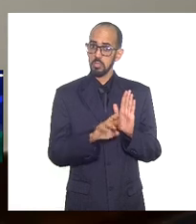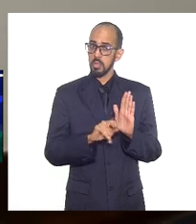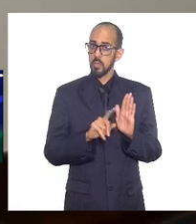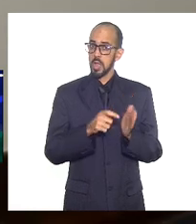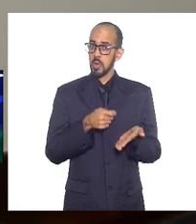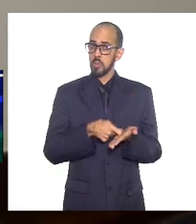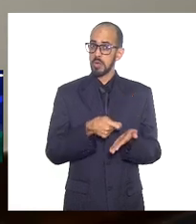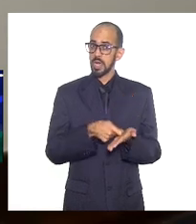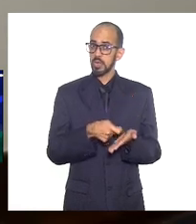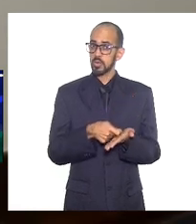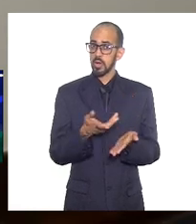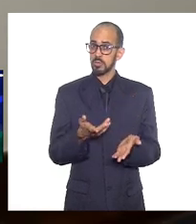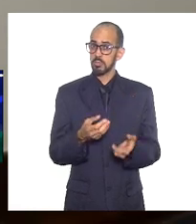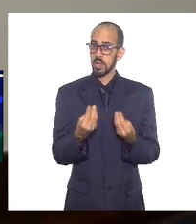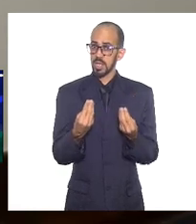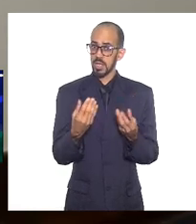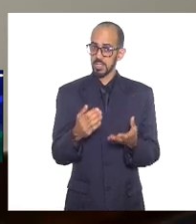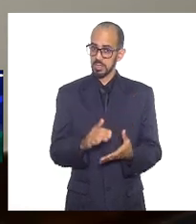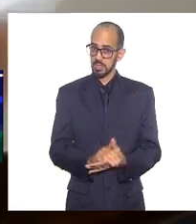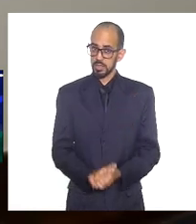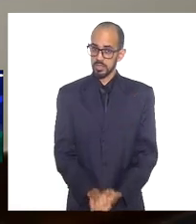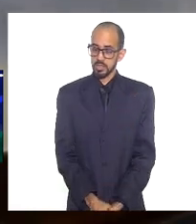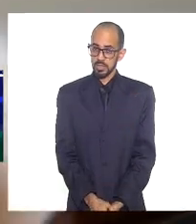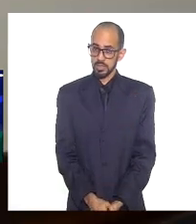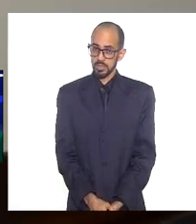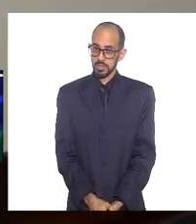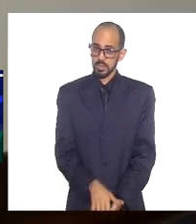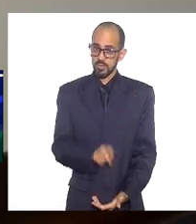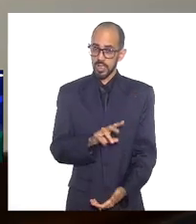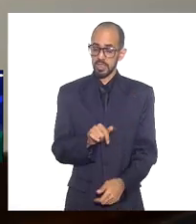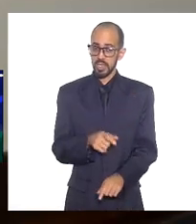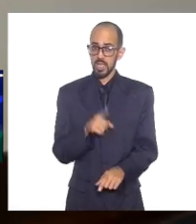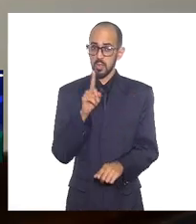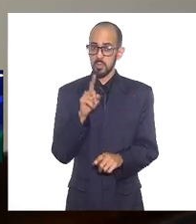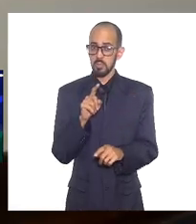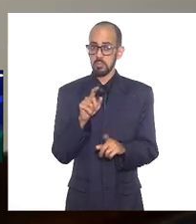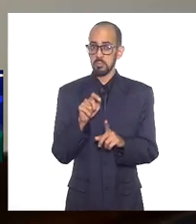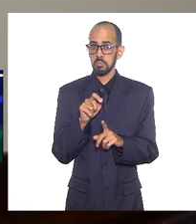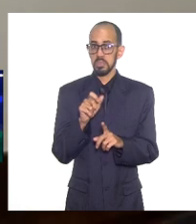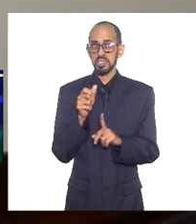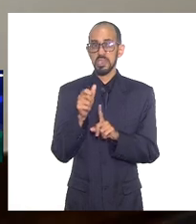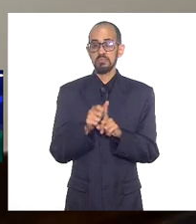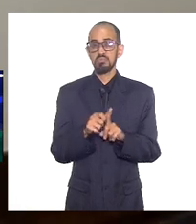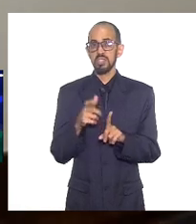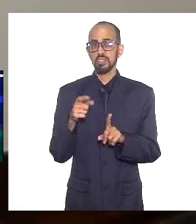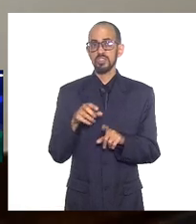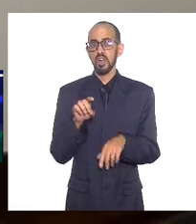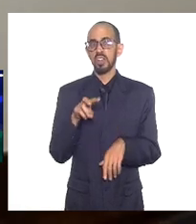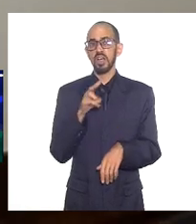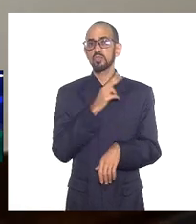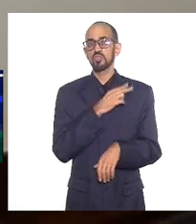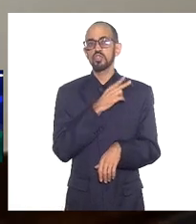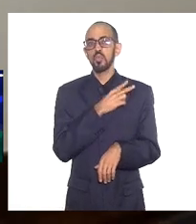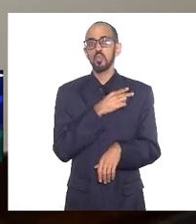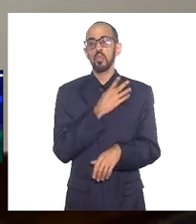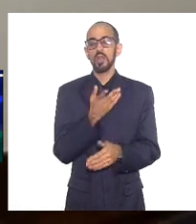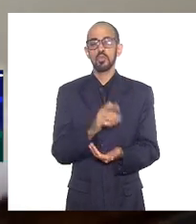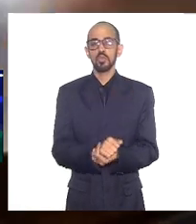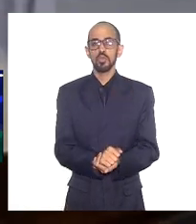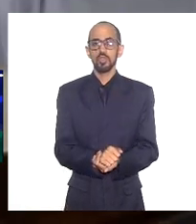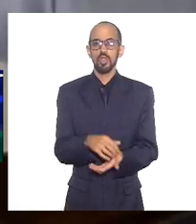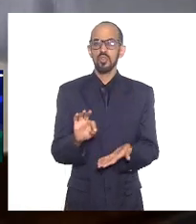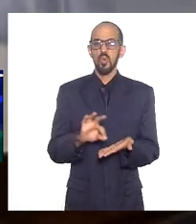história não vai ser mais obrigatória? Vai ter um semestre de história, sei lá no segundo ano. Então, contrata naquele período um